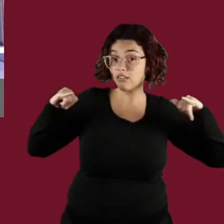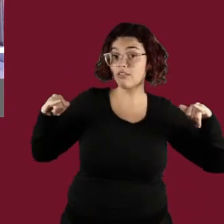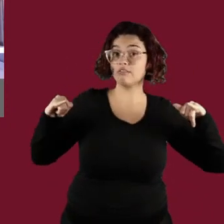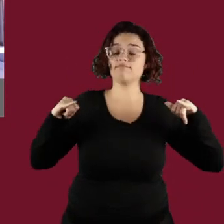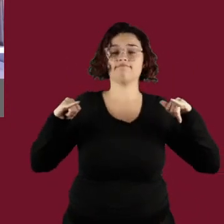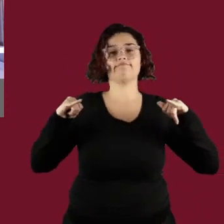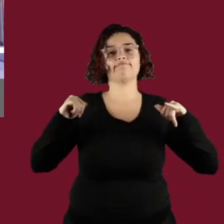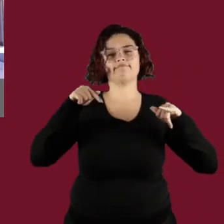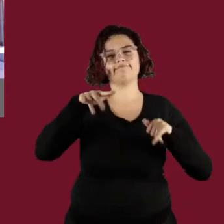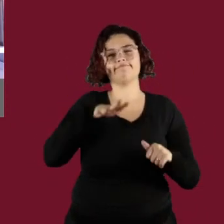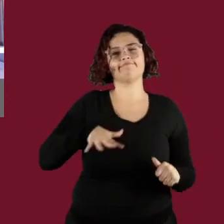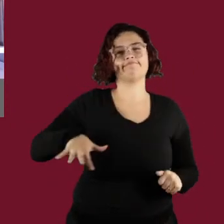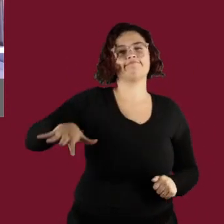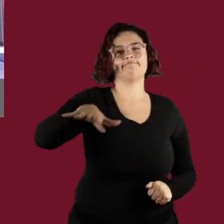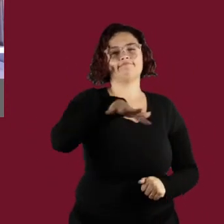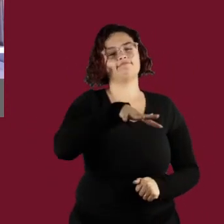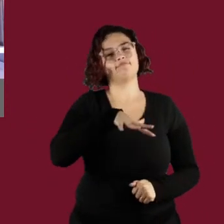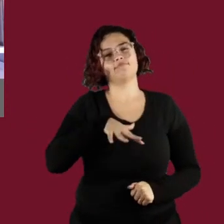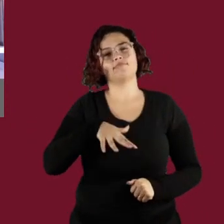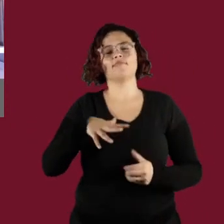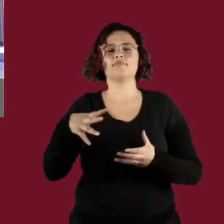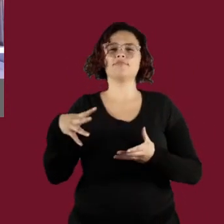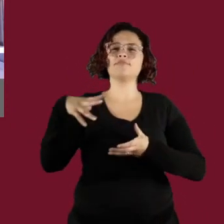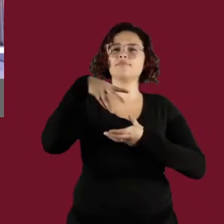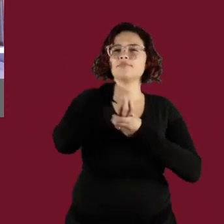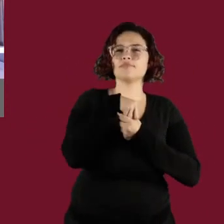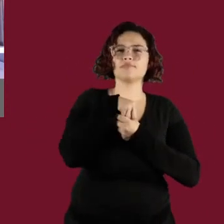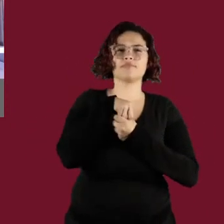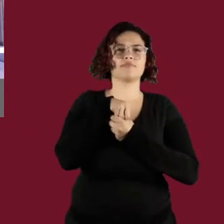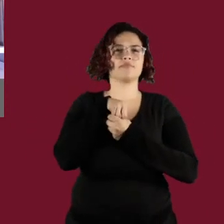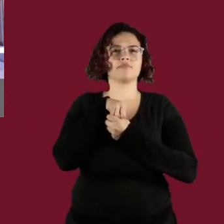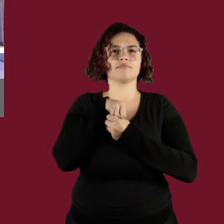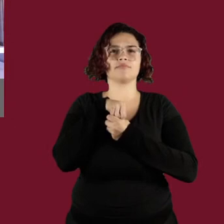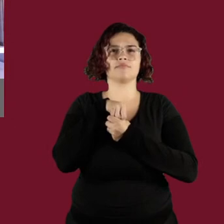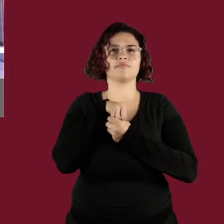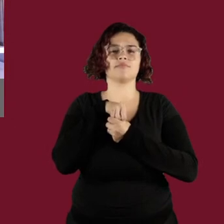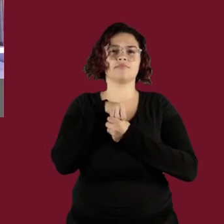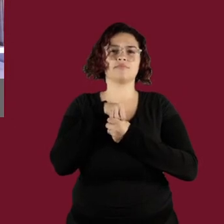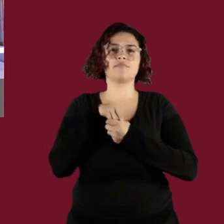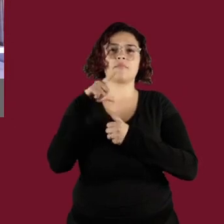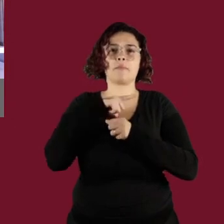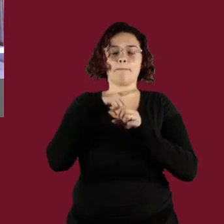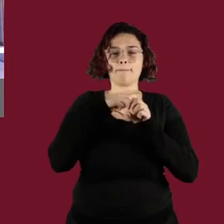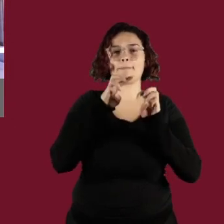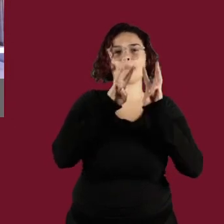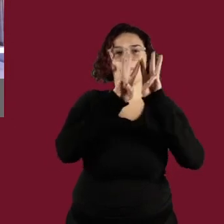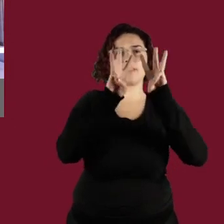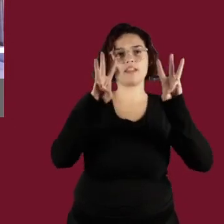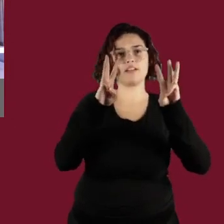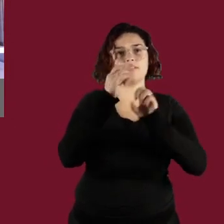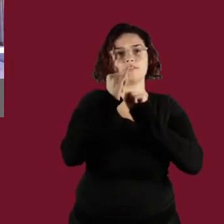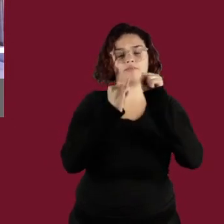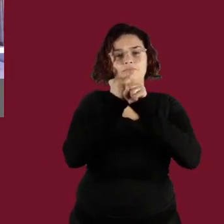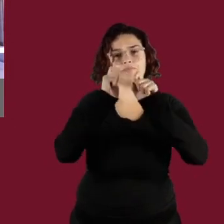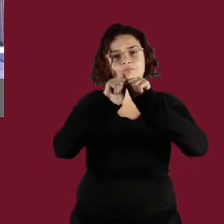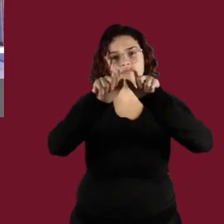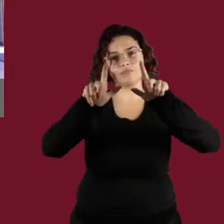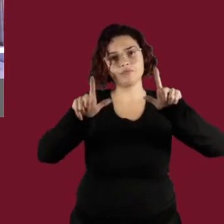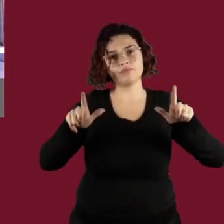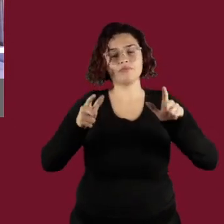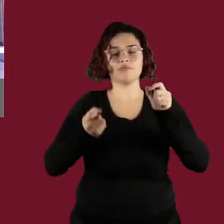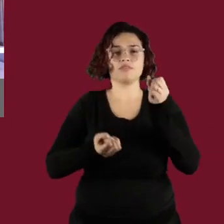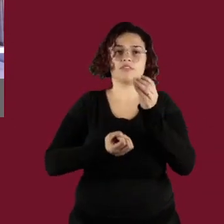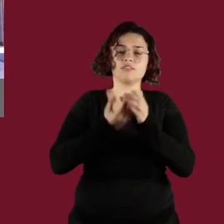que congrega, portanto, várias plataformas, que produz e que